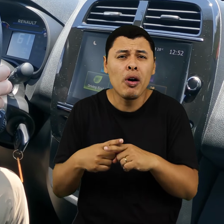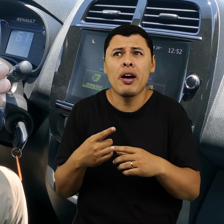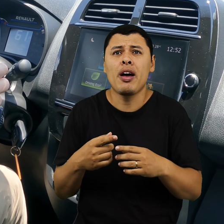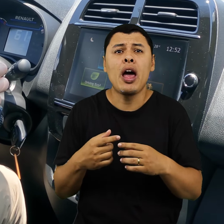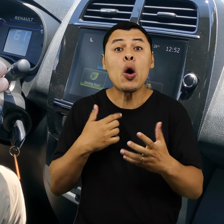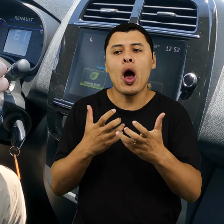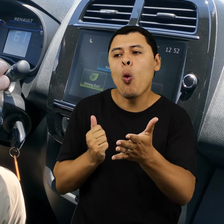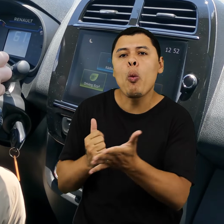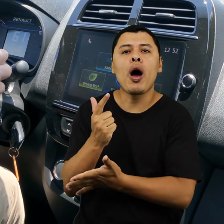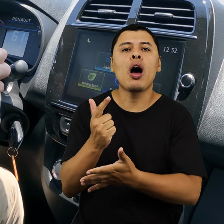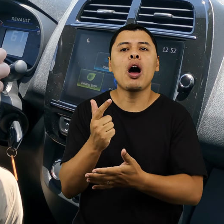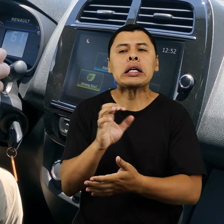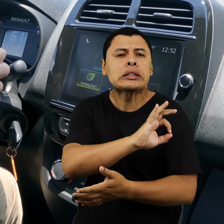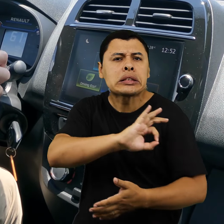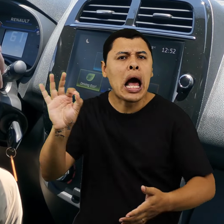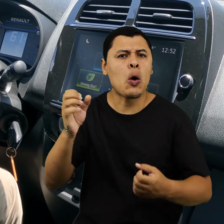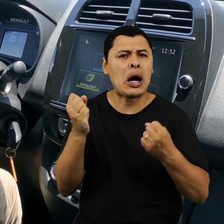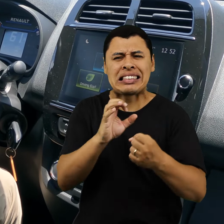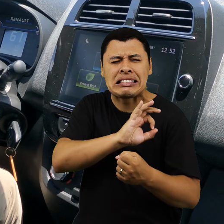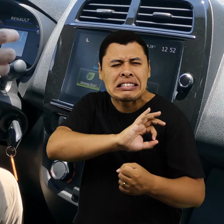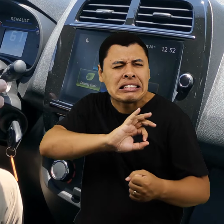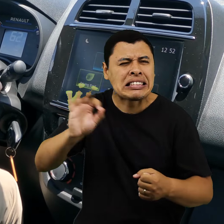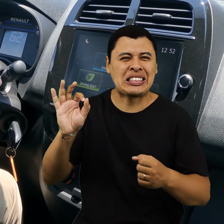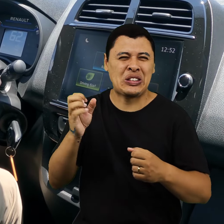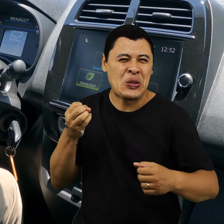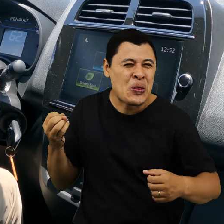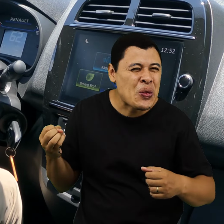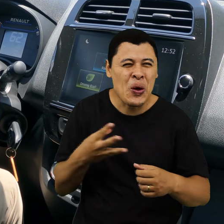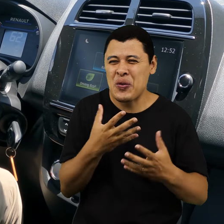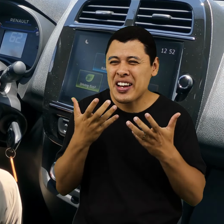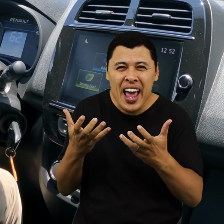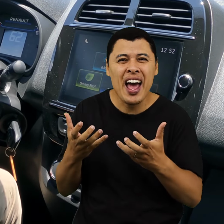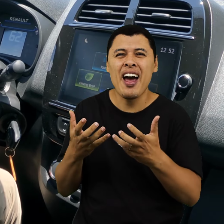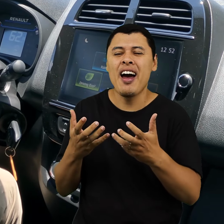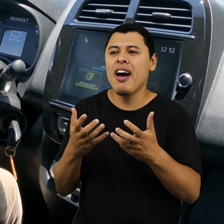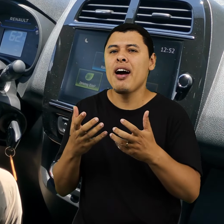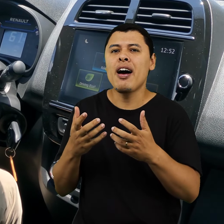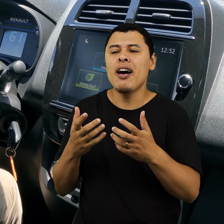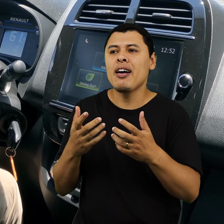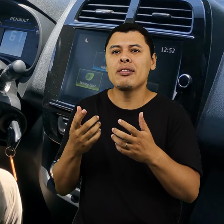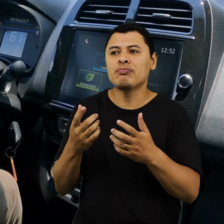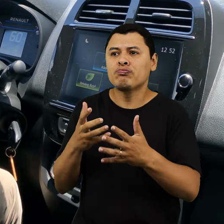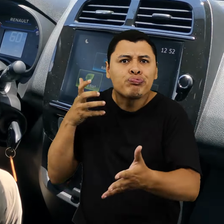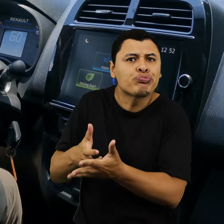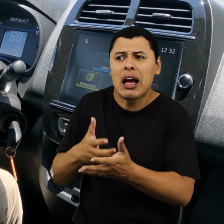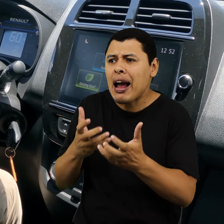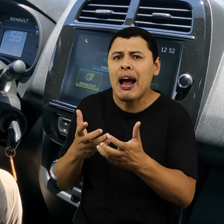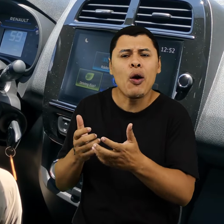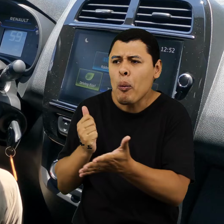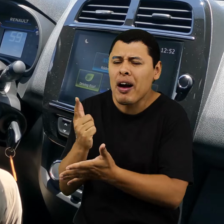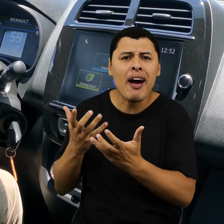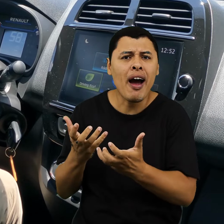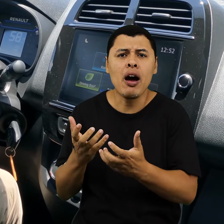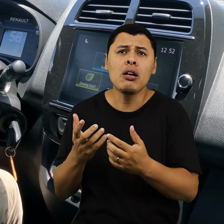0 km de baixo custo. Nós estamos no Brasil, conhecido internacionalmente como um país dos piores asfaltos do mundo. Então, em todo o Brasil, todo